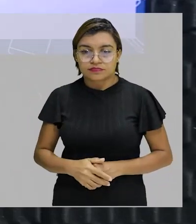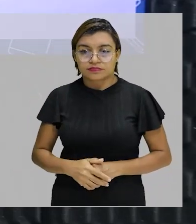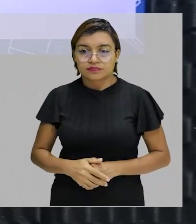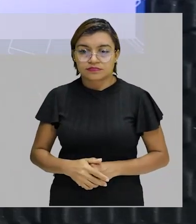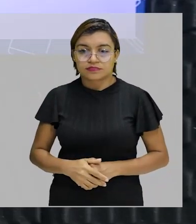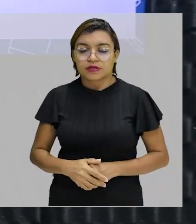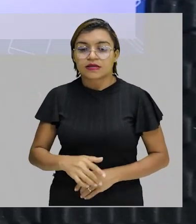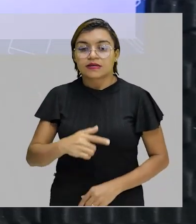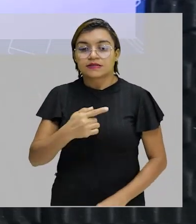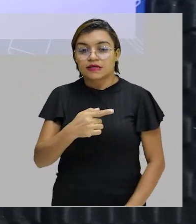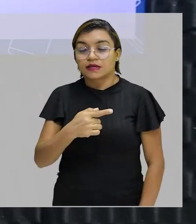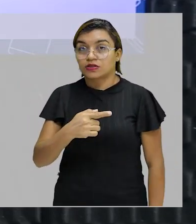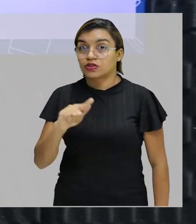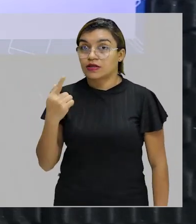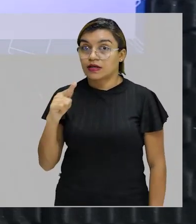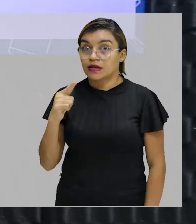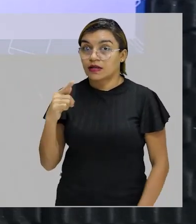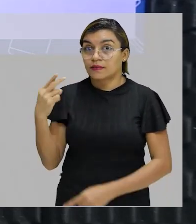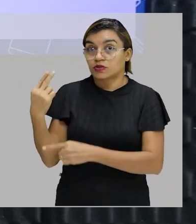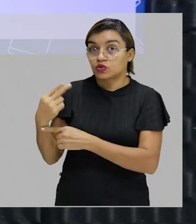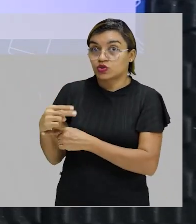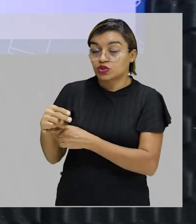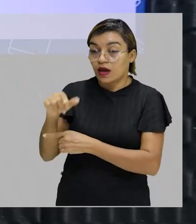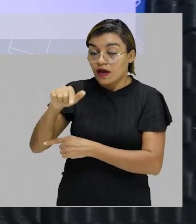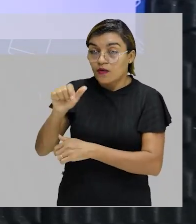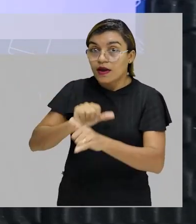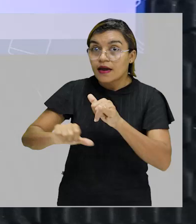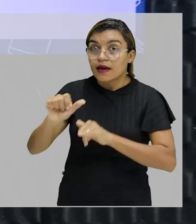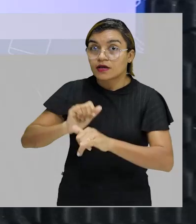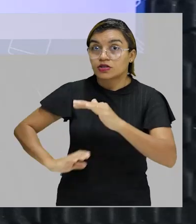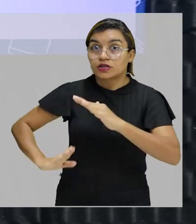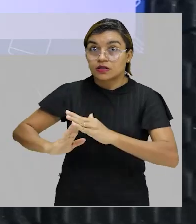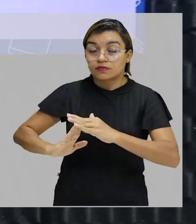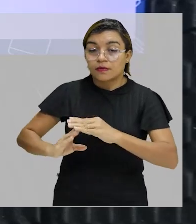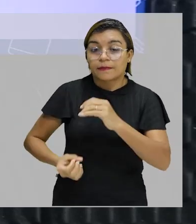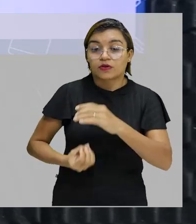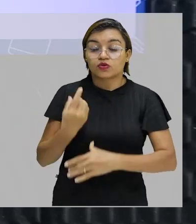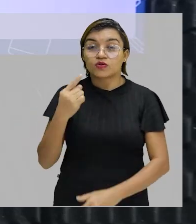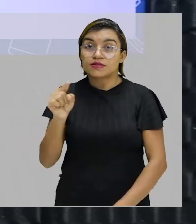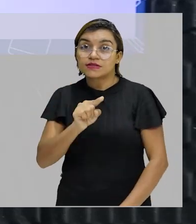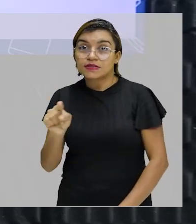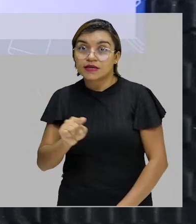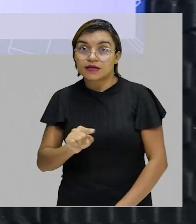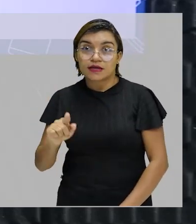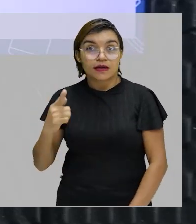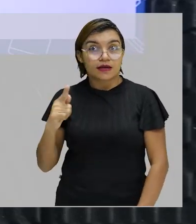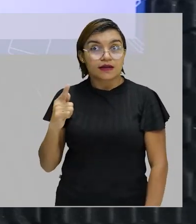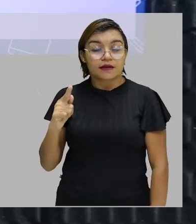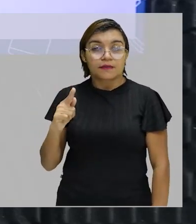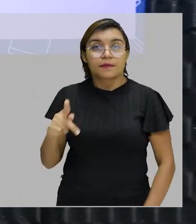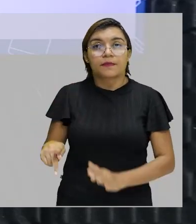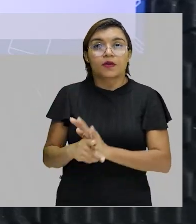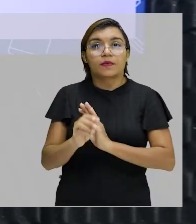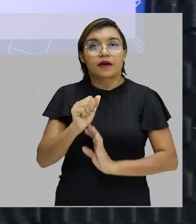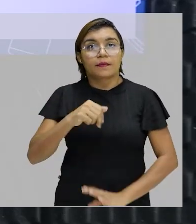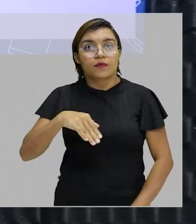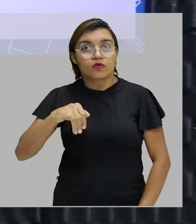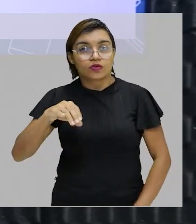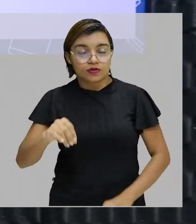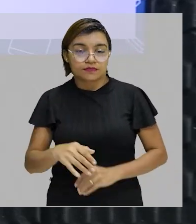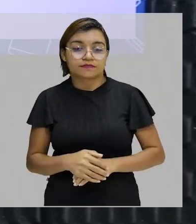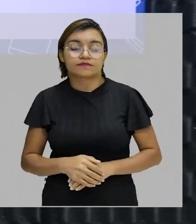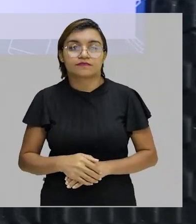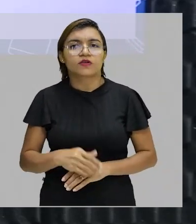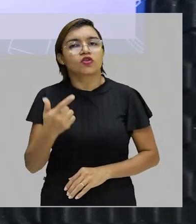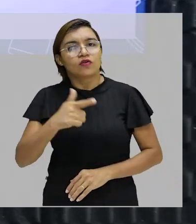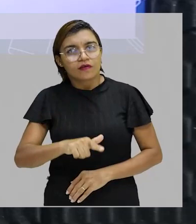do nitrogênio, que é o reagente limitante, vai produzir Z gramas da amônia. Novamente, uma regra